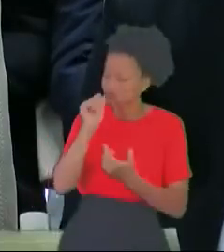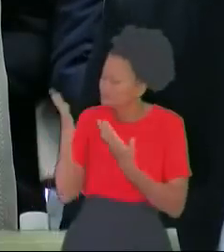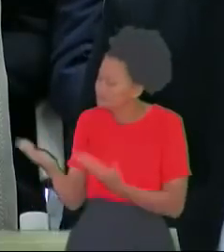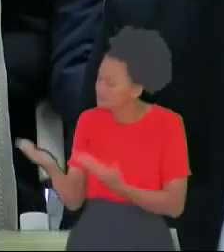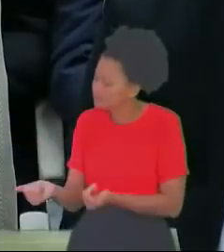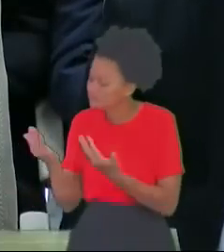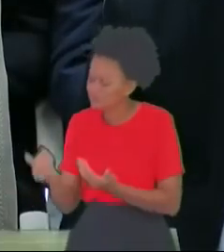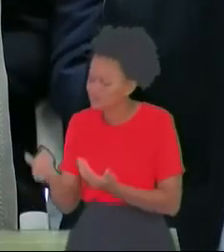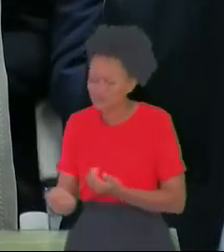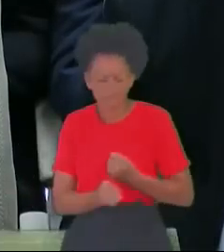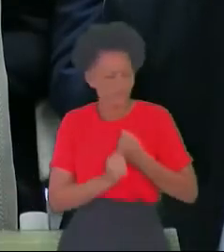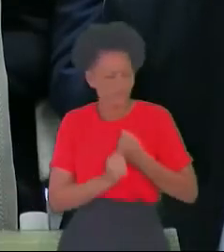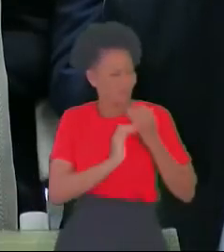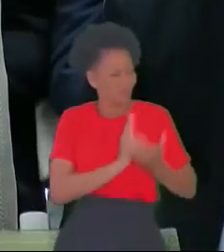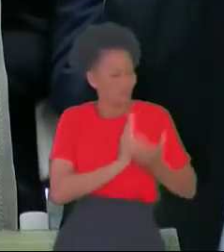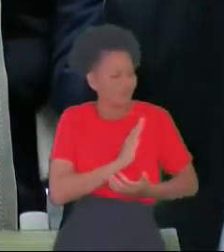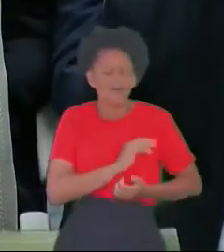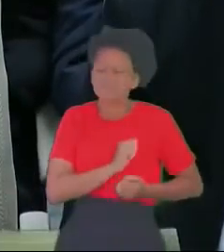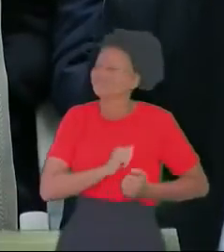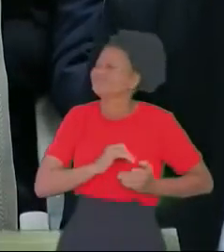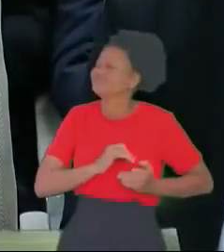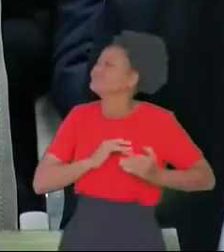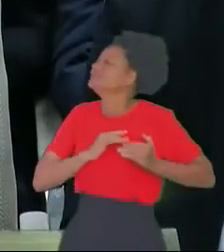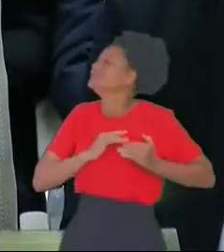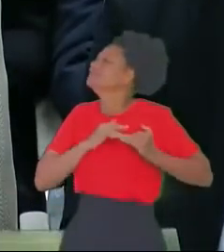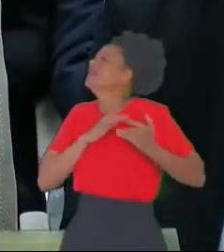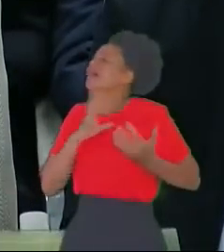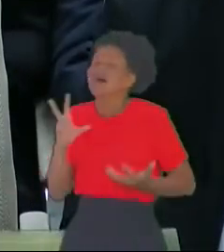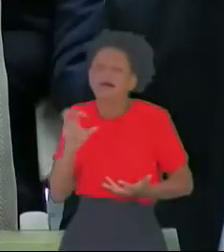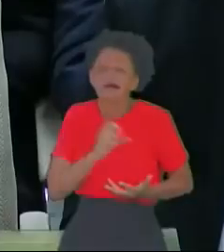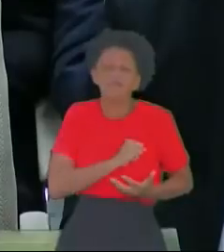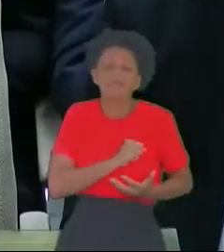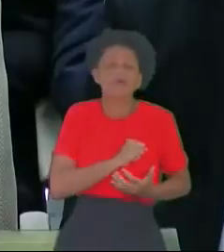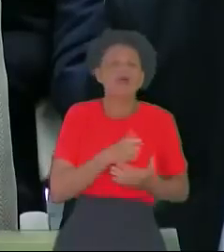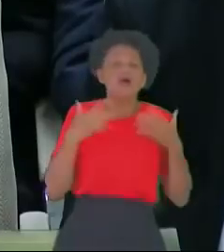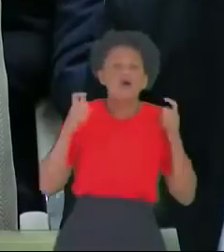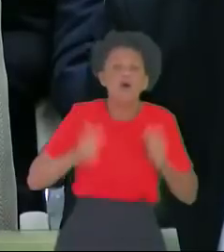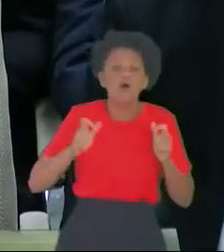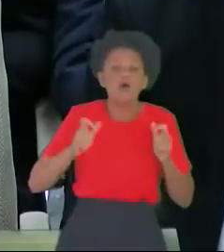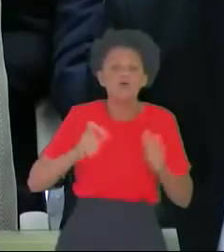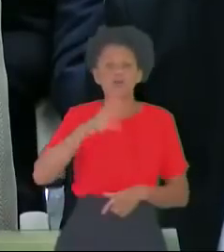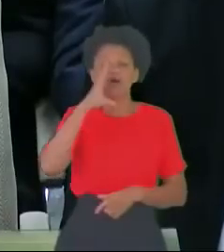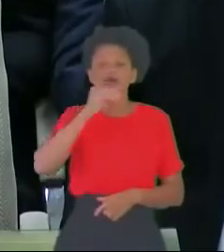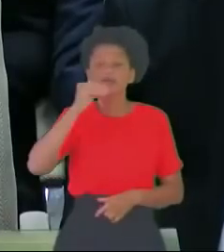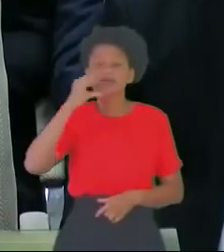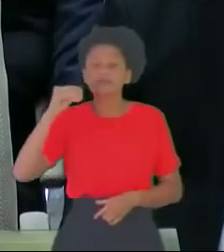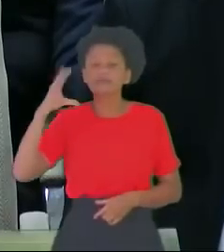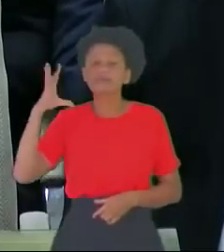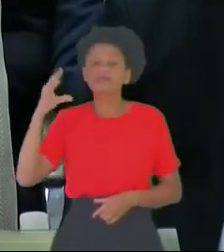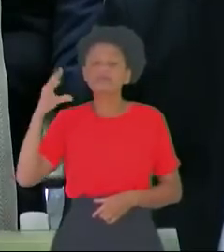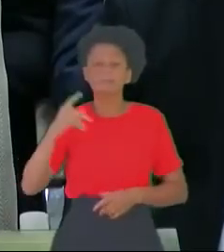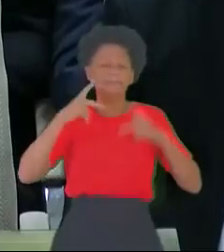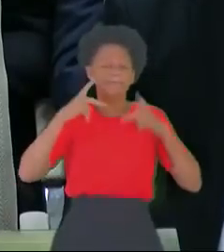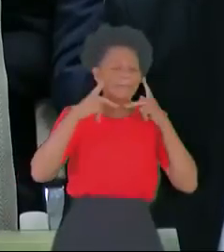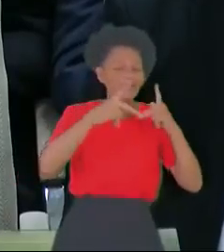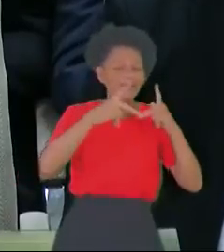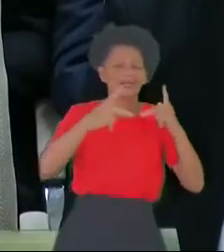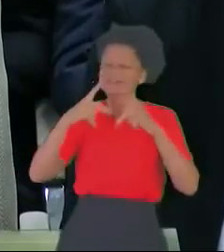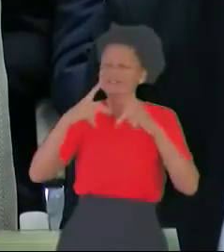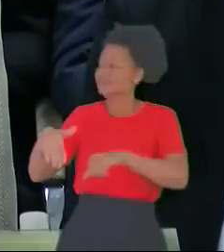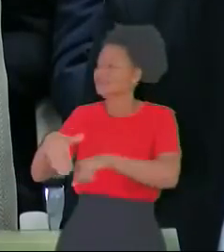está estremecendo de amor por Jesus? Onde estão os adolescentes pregando na